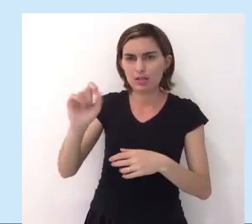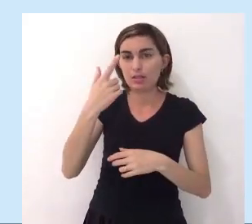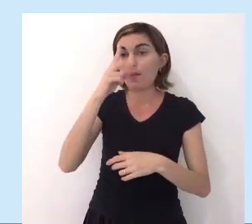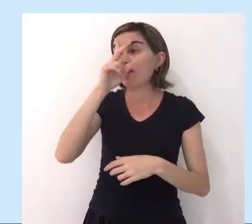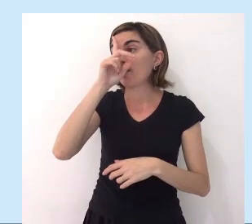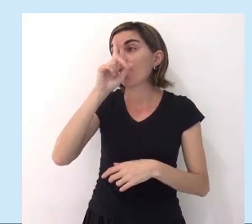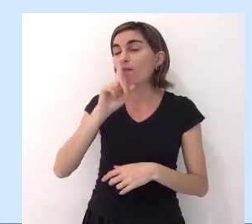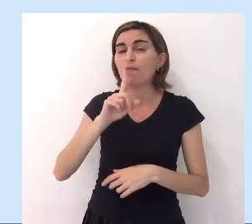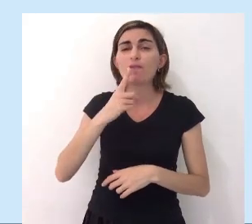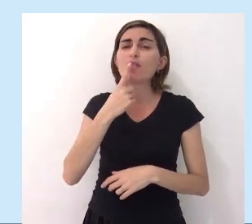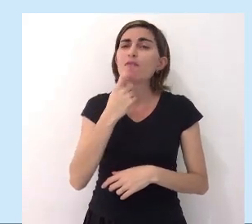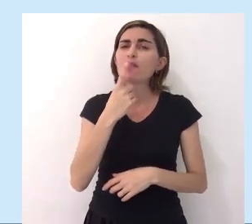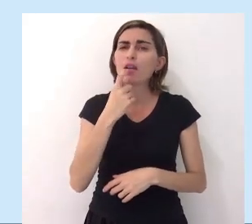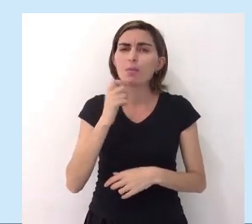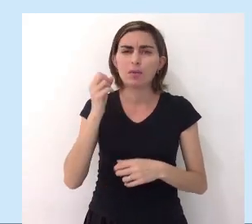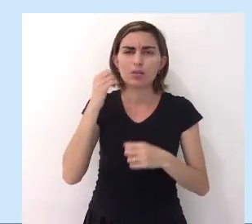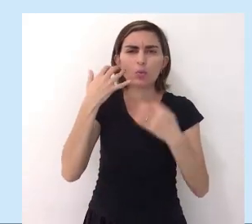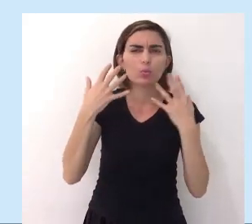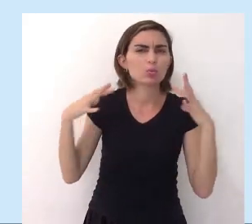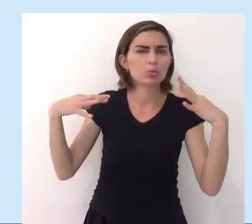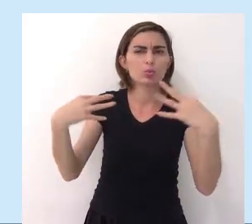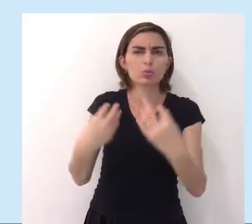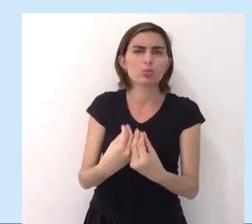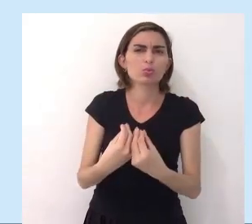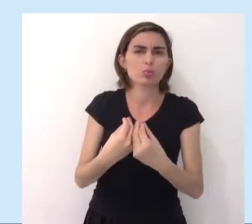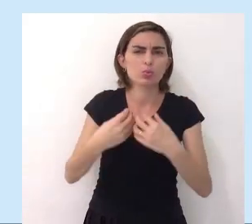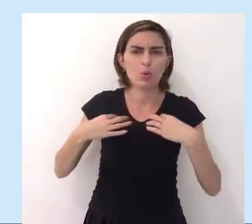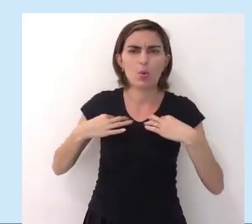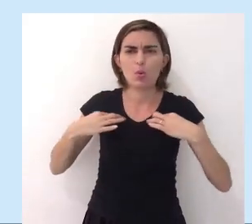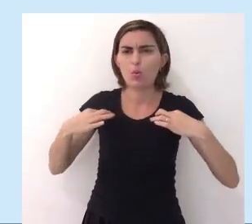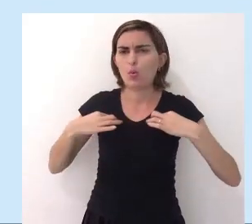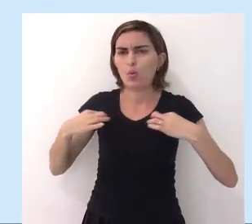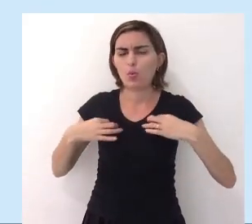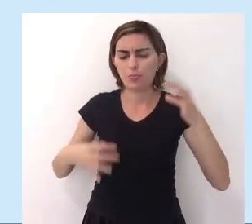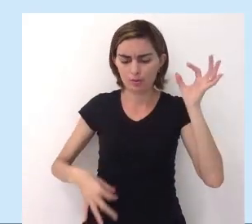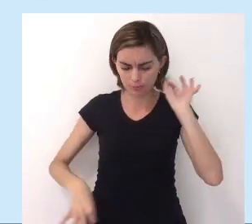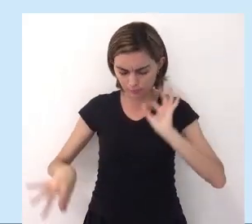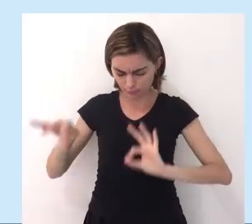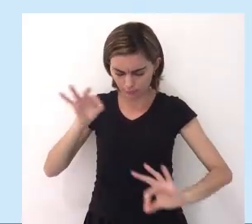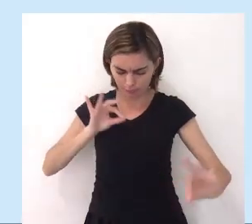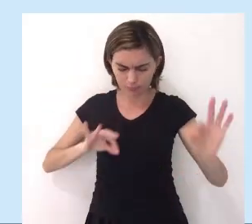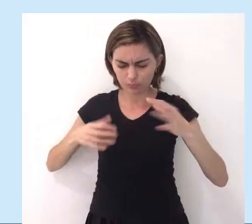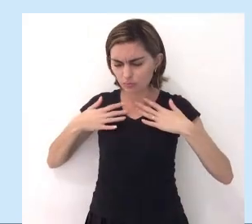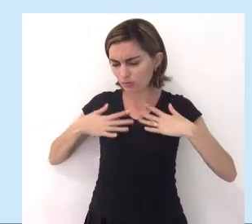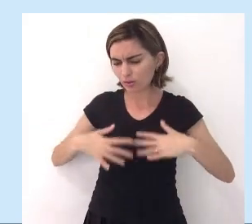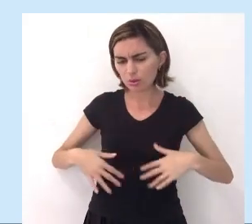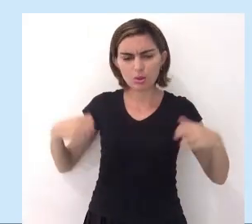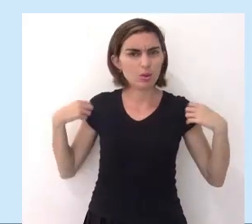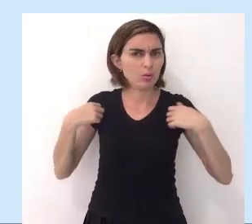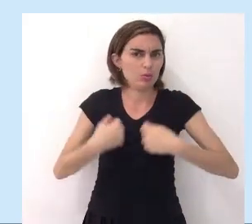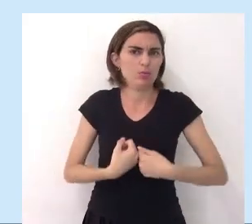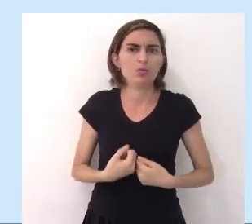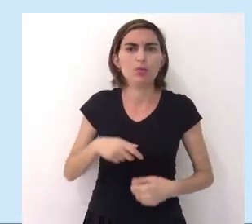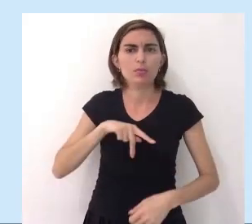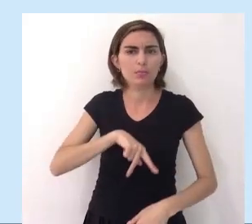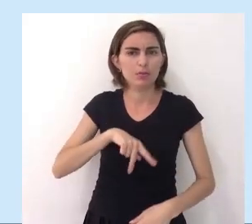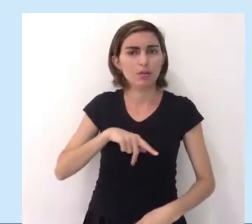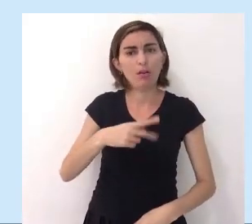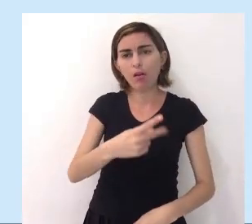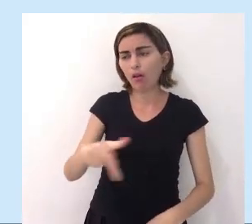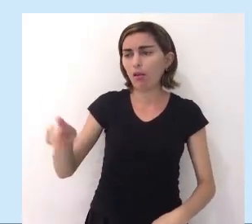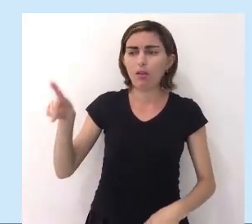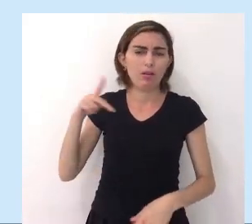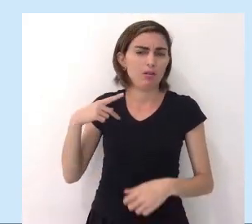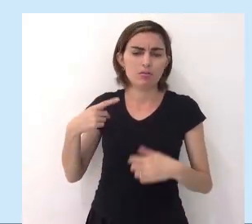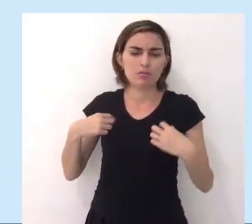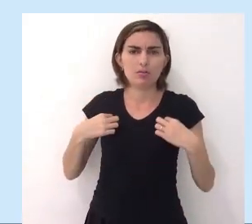avermelhado, aquele homem com todo aquele aparato de roupa, né, eles se vestiam com muitas peças de roupa, os portugueses, para eles eram